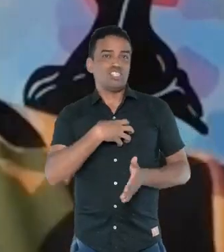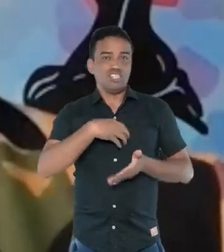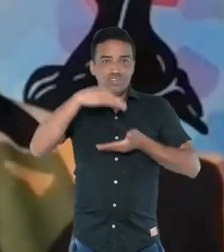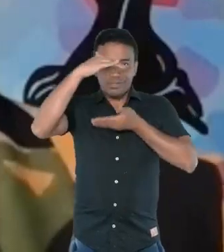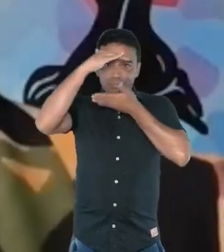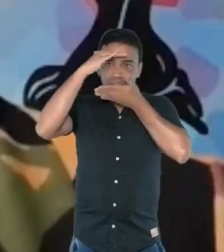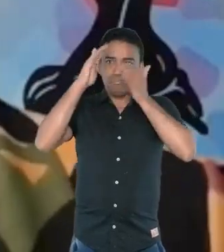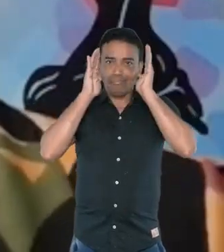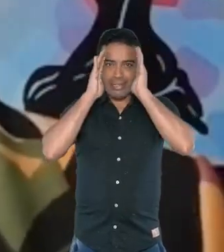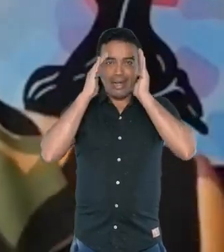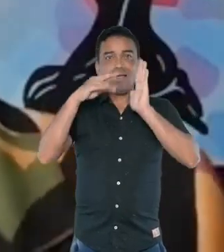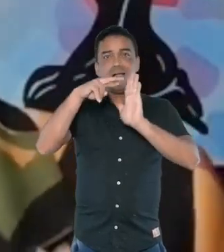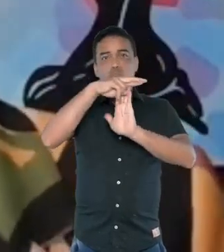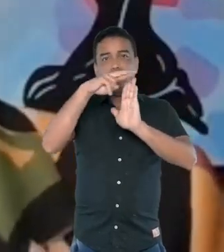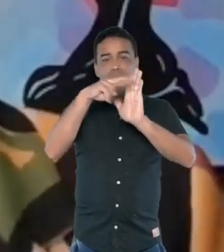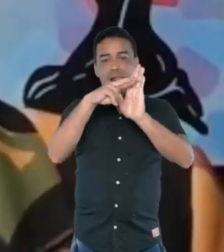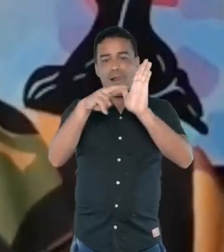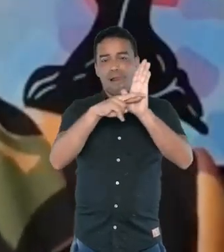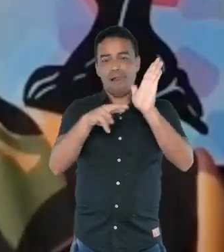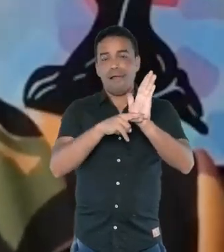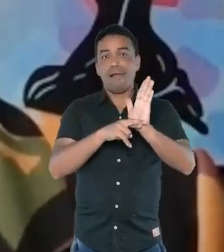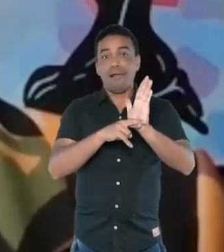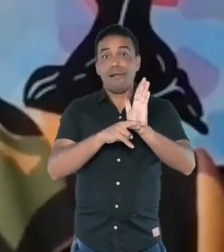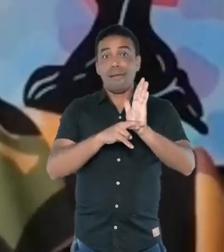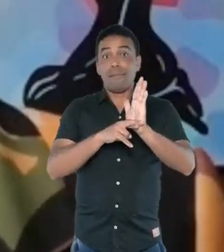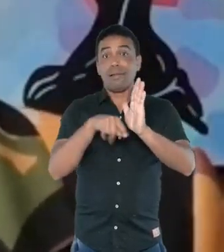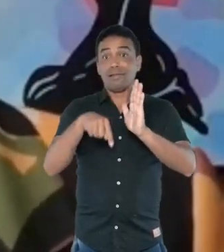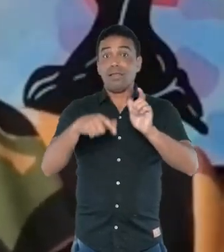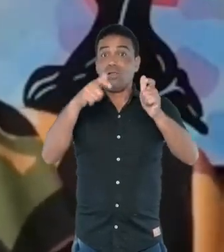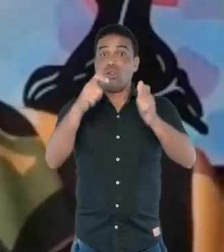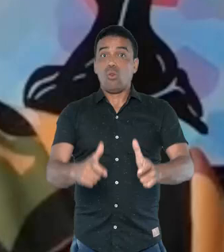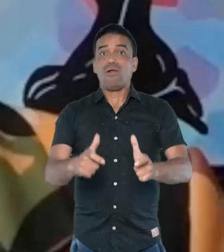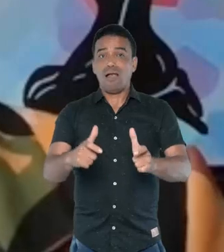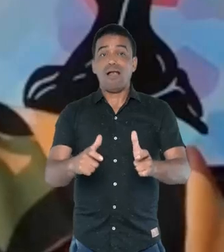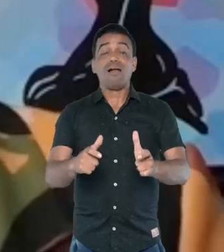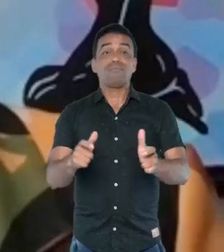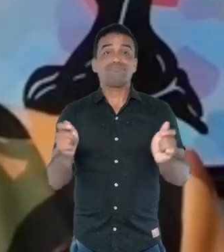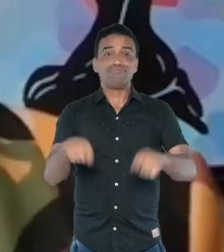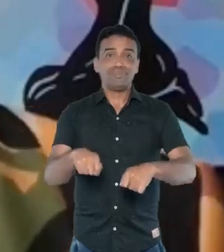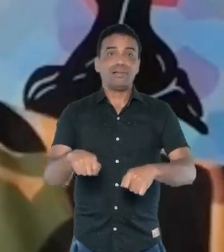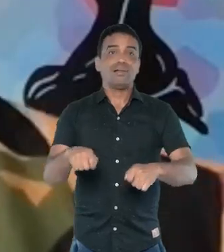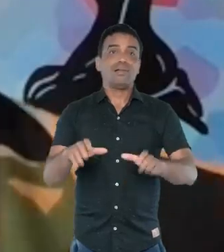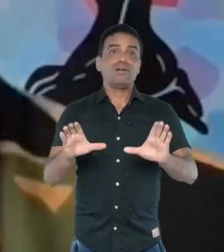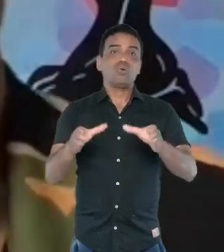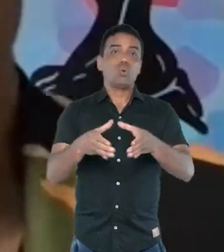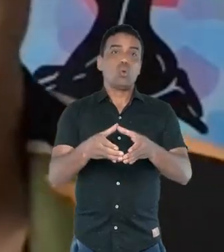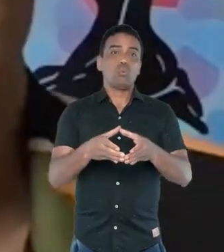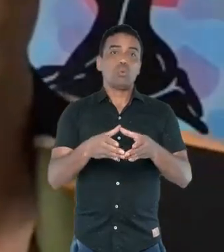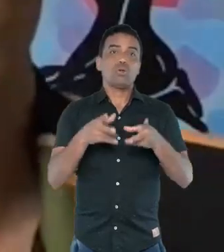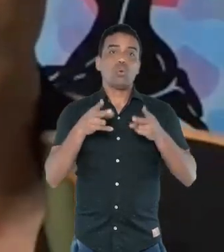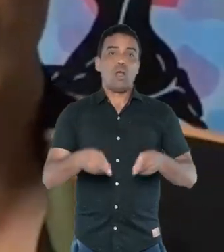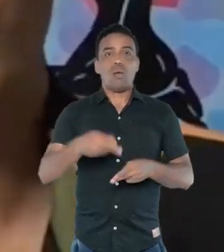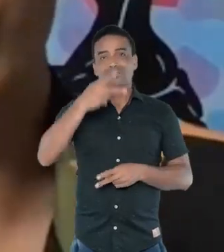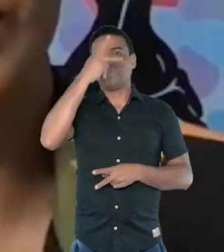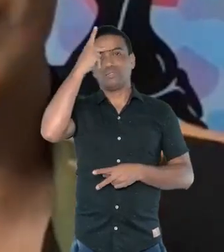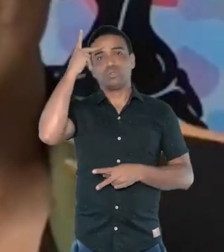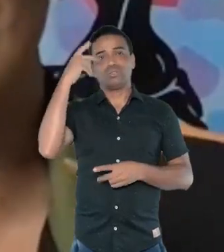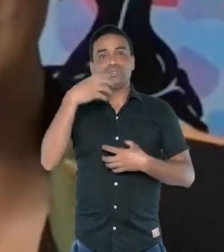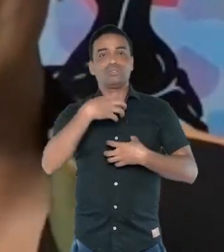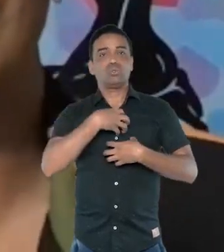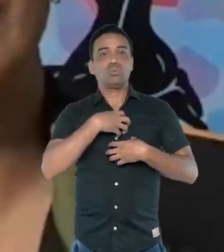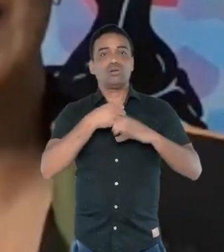da padronização, para que os ambientes ficassem mais homogêneos. Então,